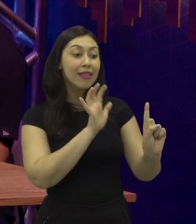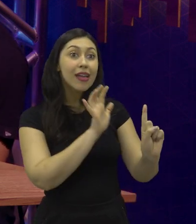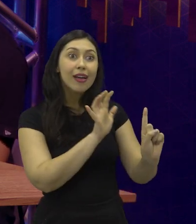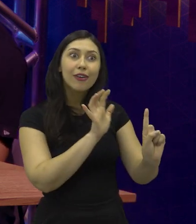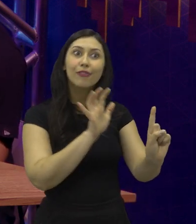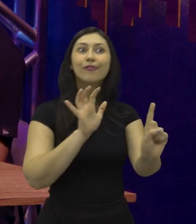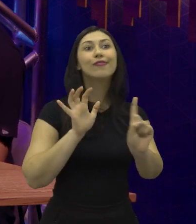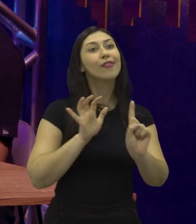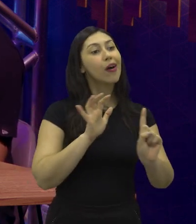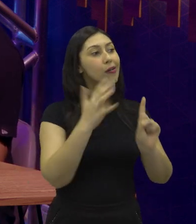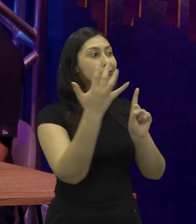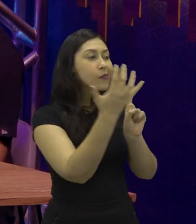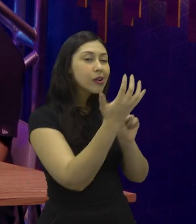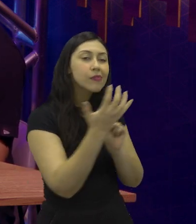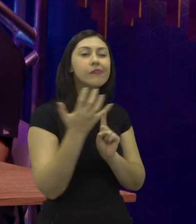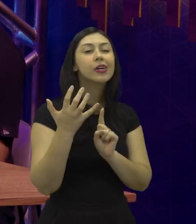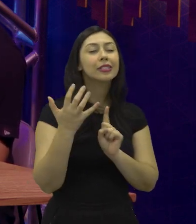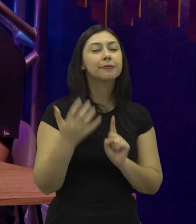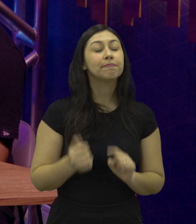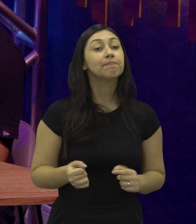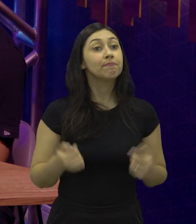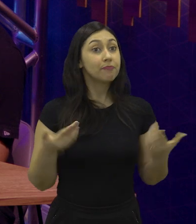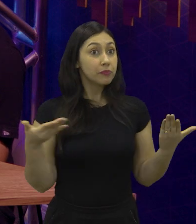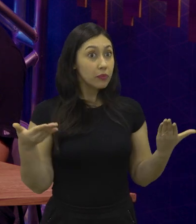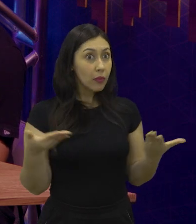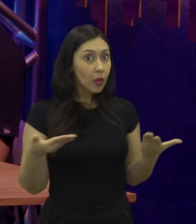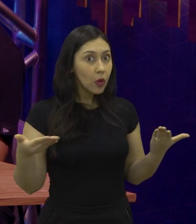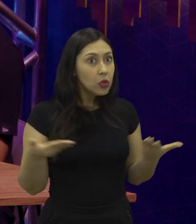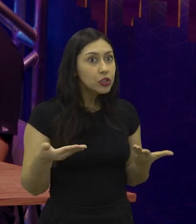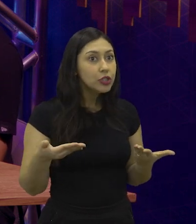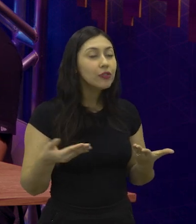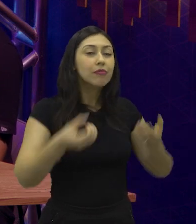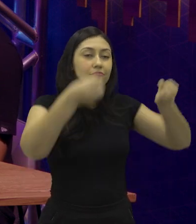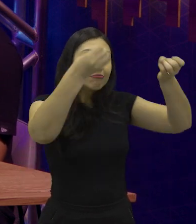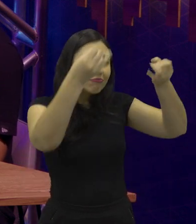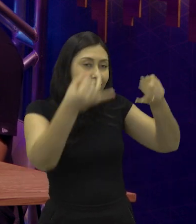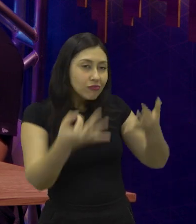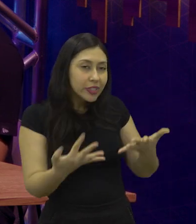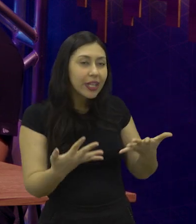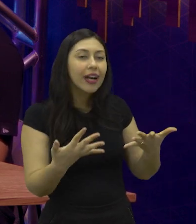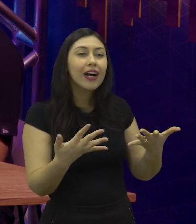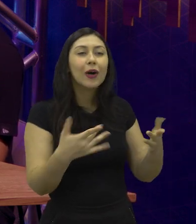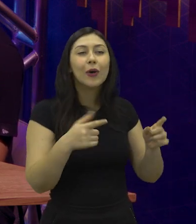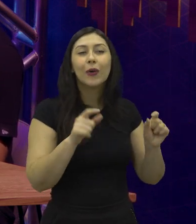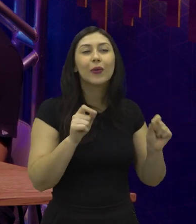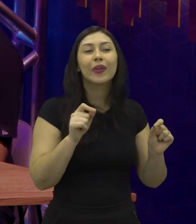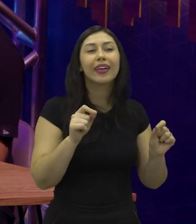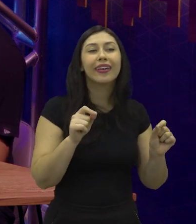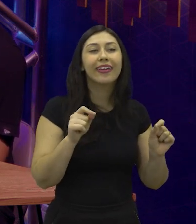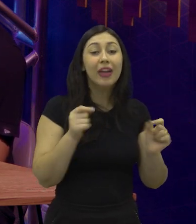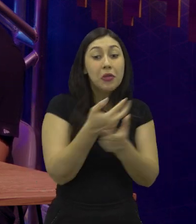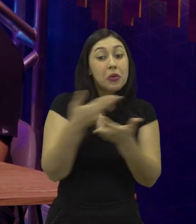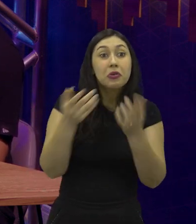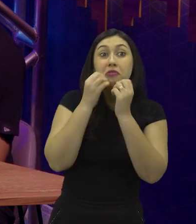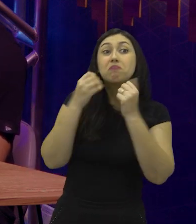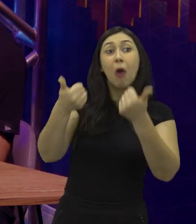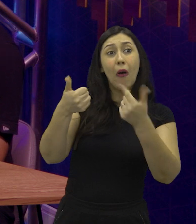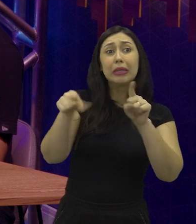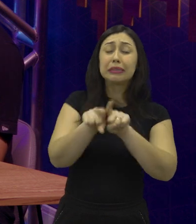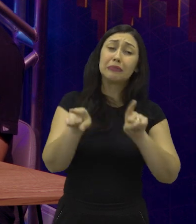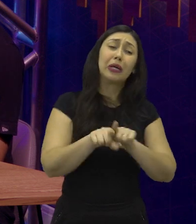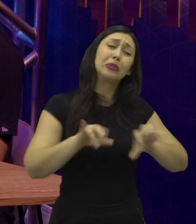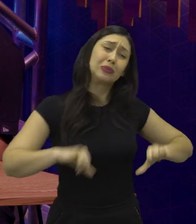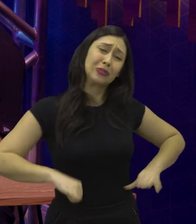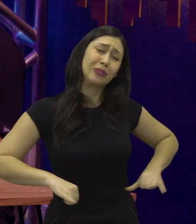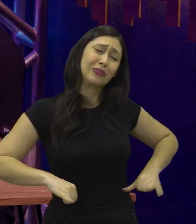né, que os professores têm na nossa vida, né, Samu? E, gente, no episódio de hoje, então, a gente vai falar sobre os amores, né? As dores e os amores de ser